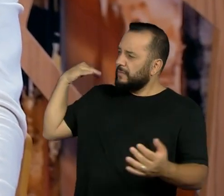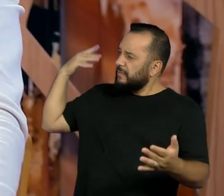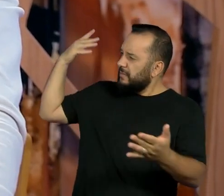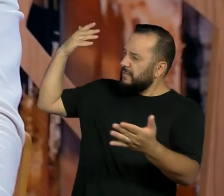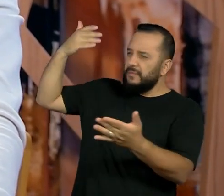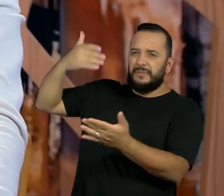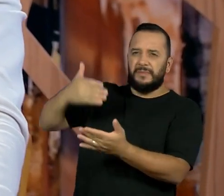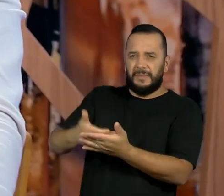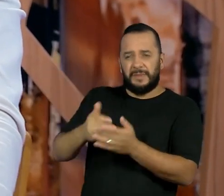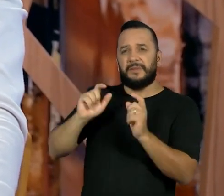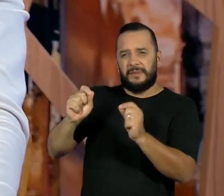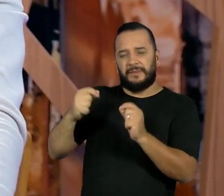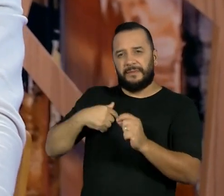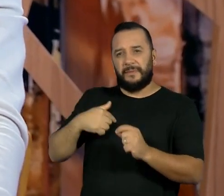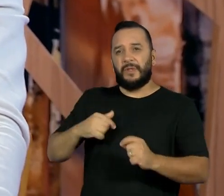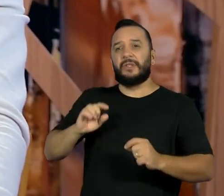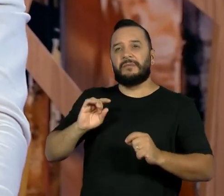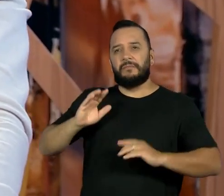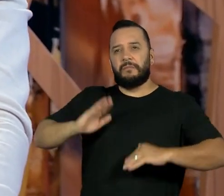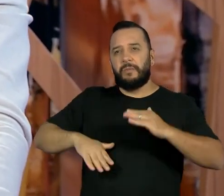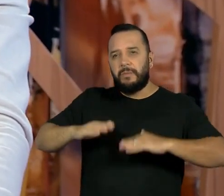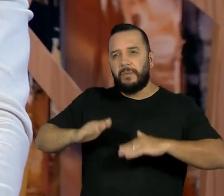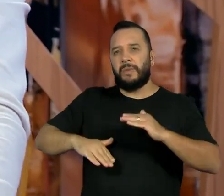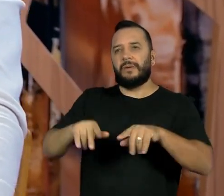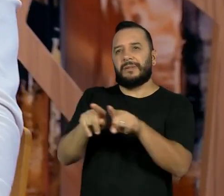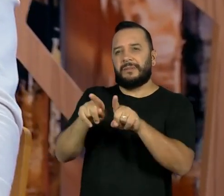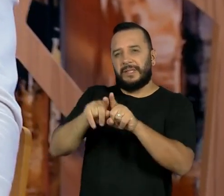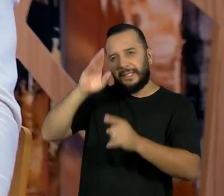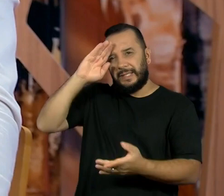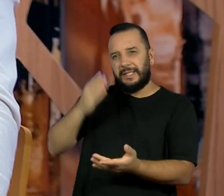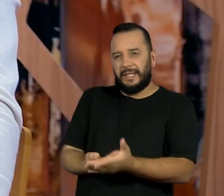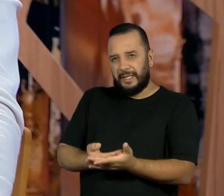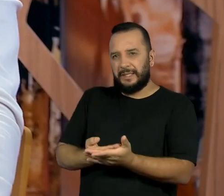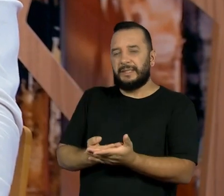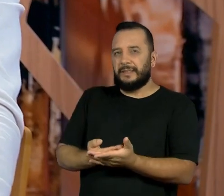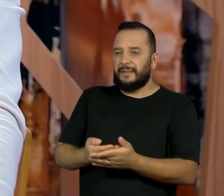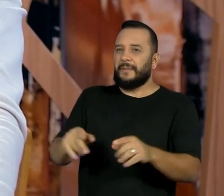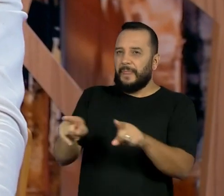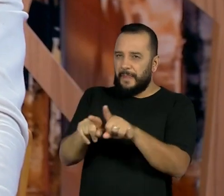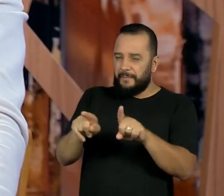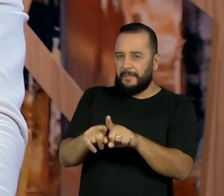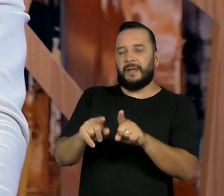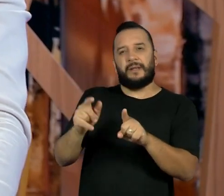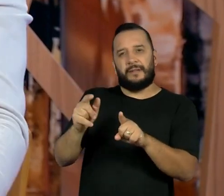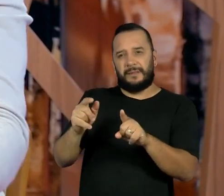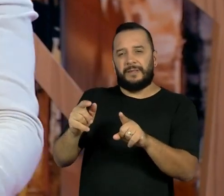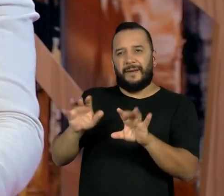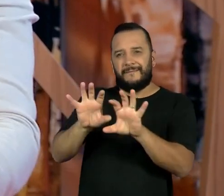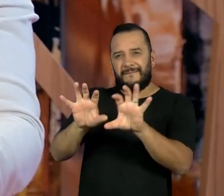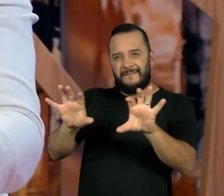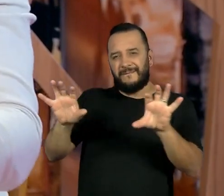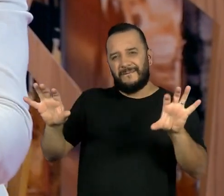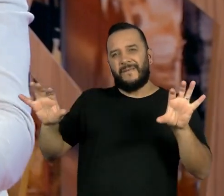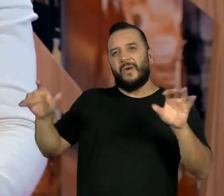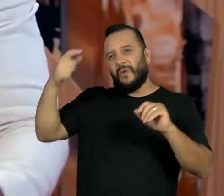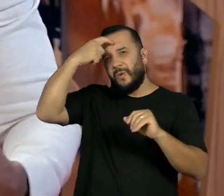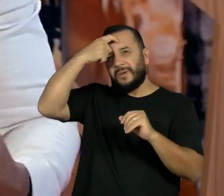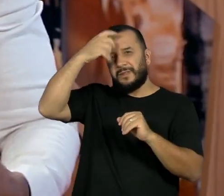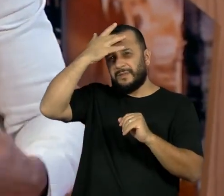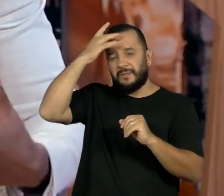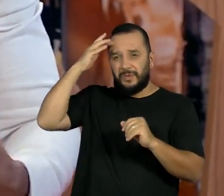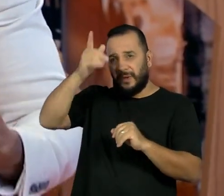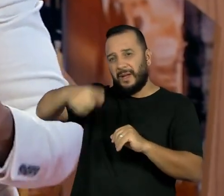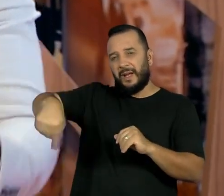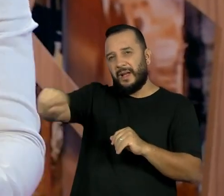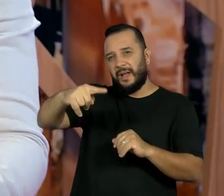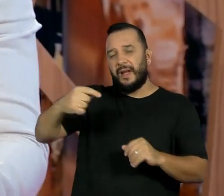do tambor e das nossas crenças, a gente talvez consiga conscientizar as pessoas de que isso é algo que possa fazer com que elas